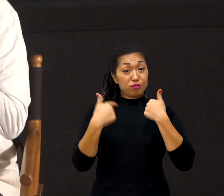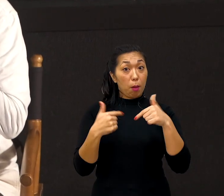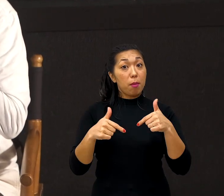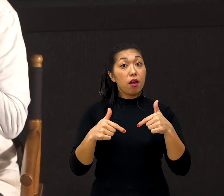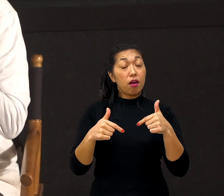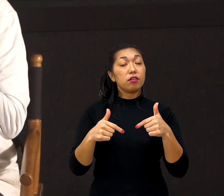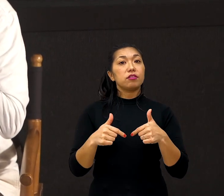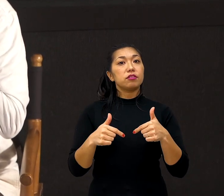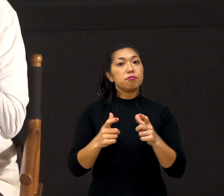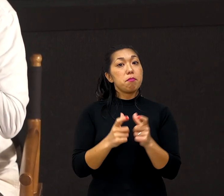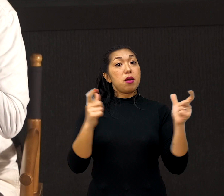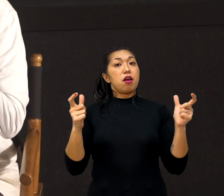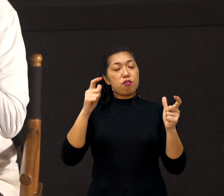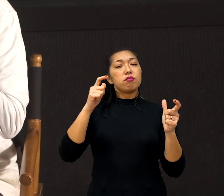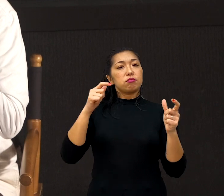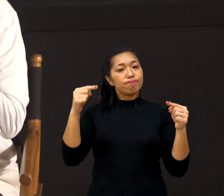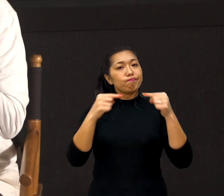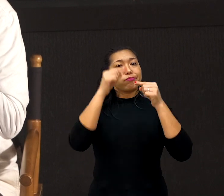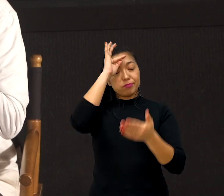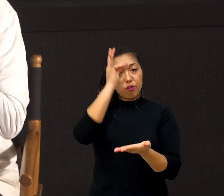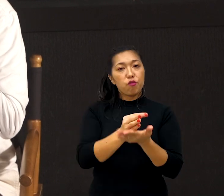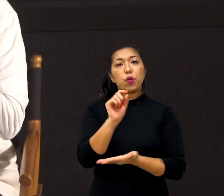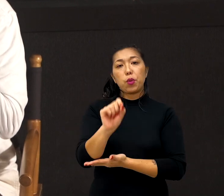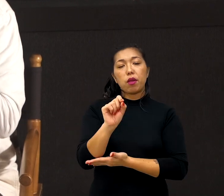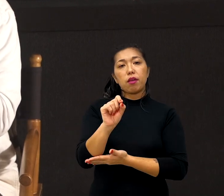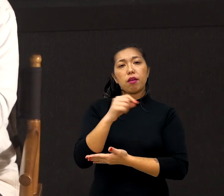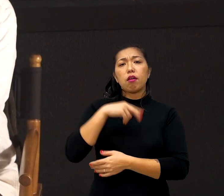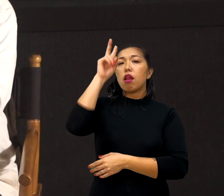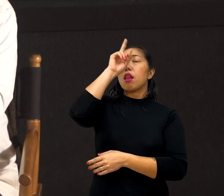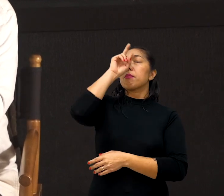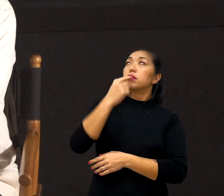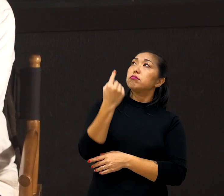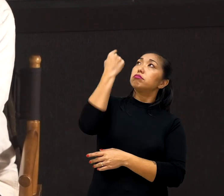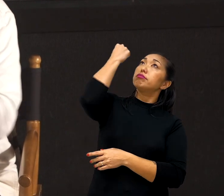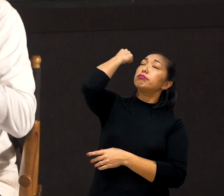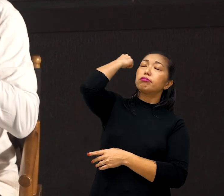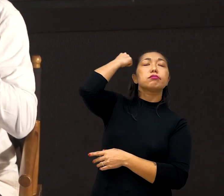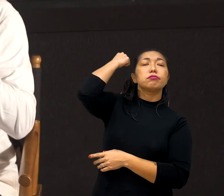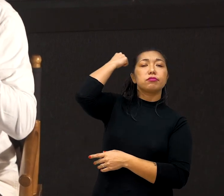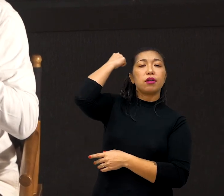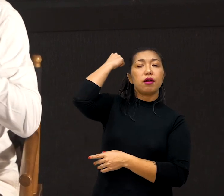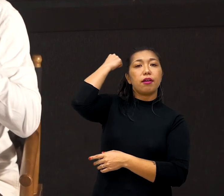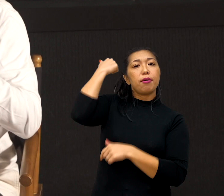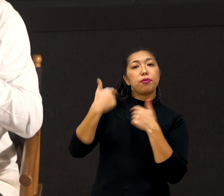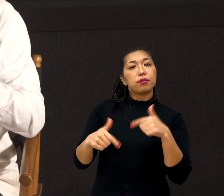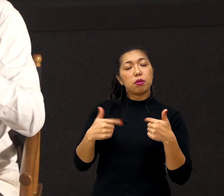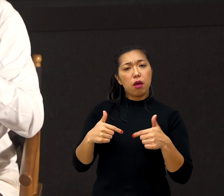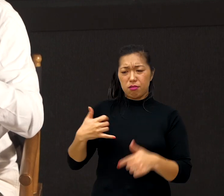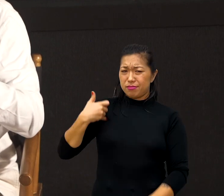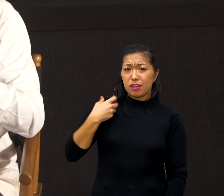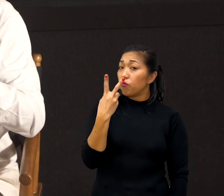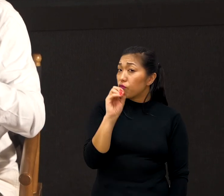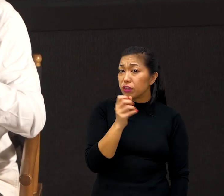ação relacionada à fé, para você ter ideia, foi quando eu olhei essa memória aqui, eu me vi em muitas coisas, um trabalho, eu